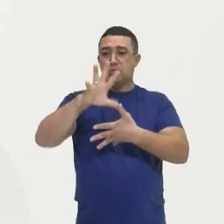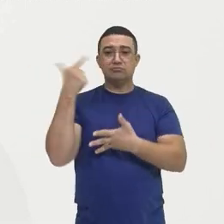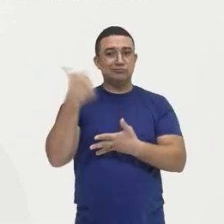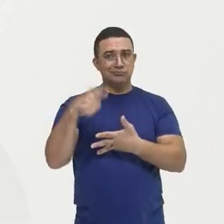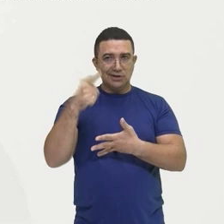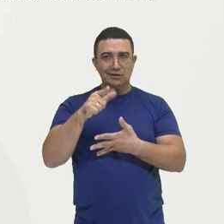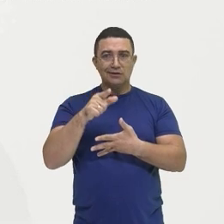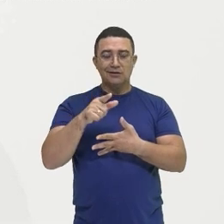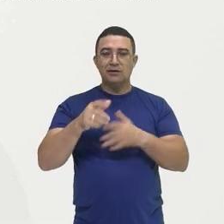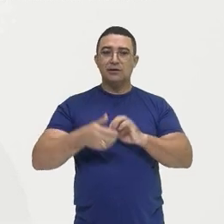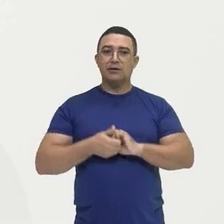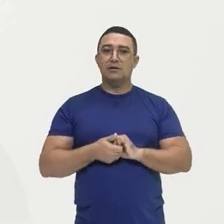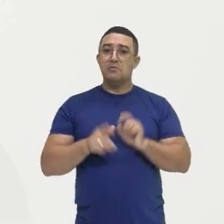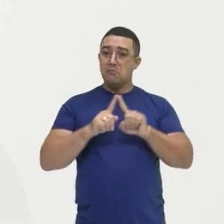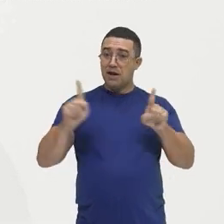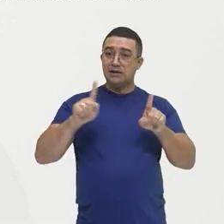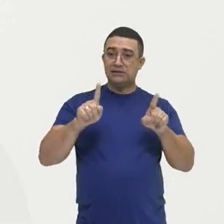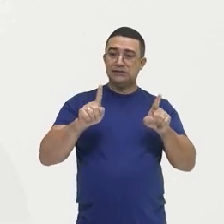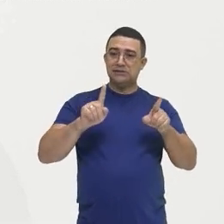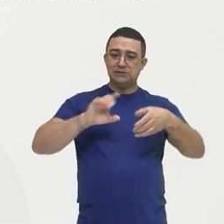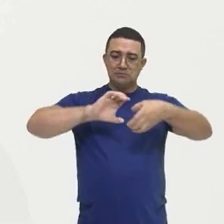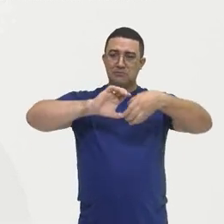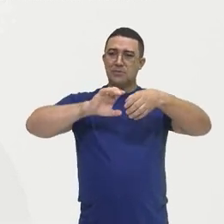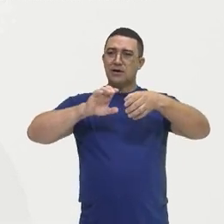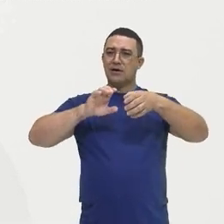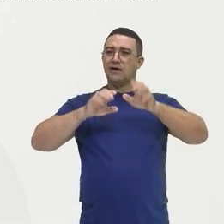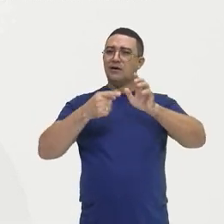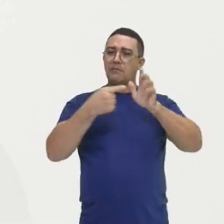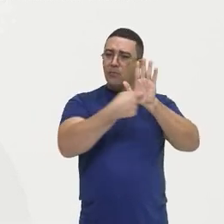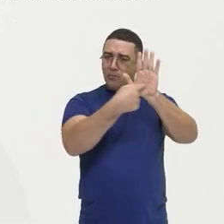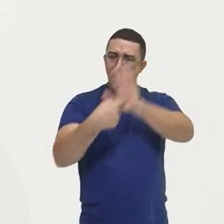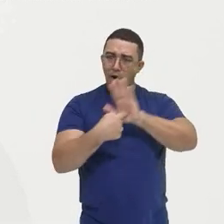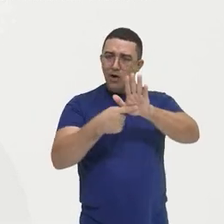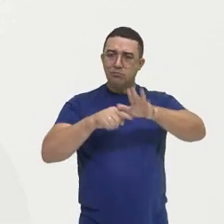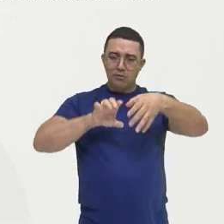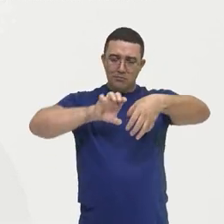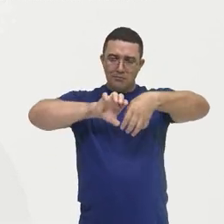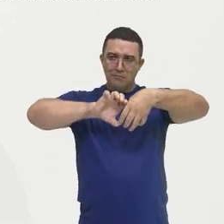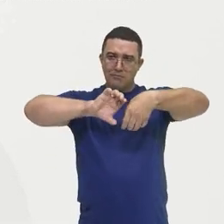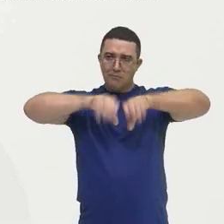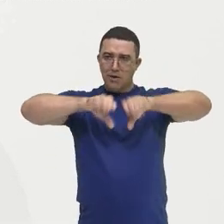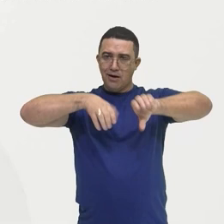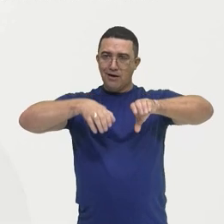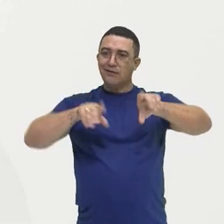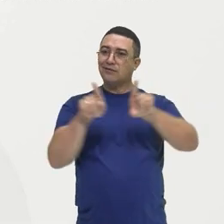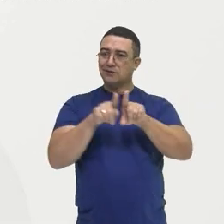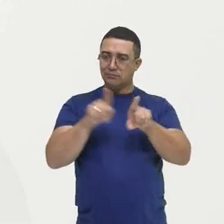projeção de mercado, a gente tem a questão da visão